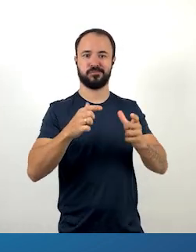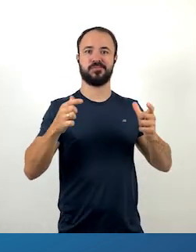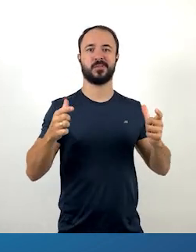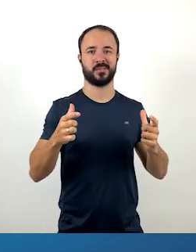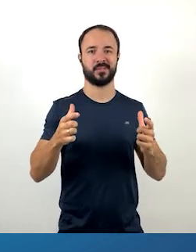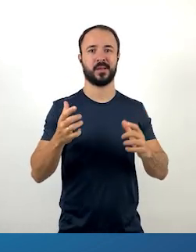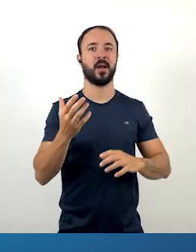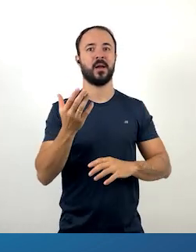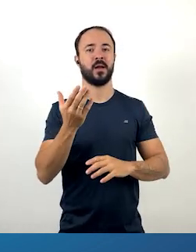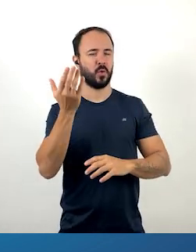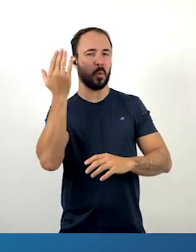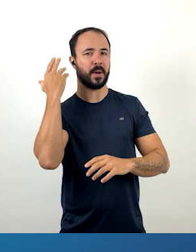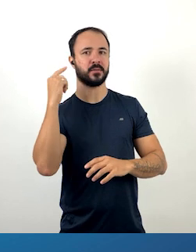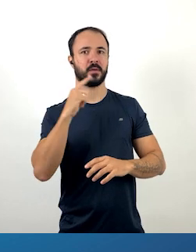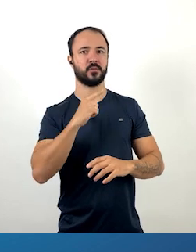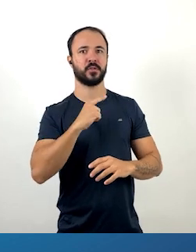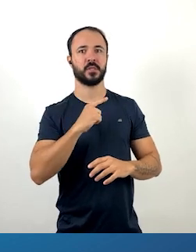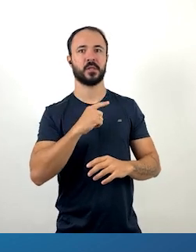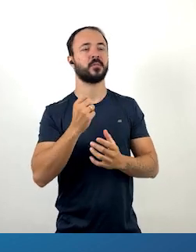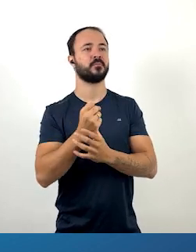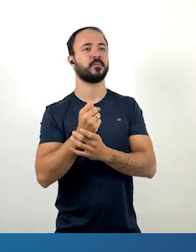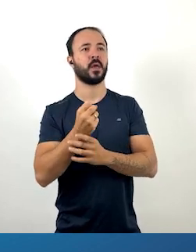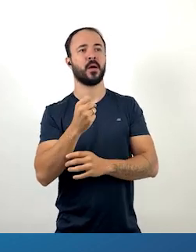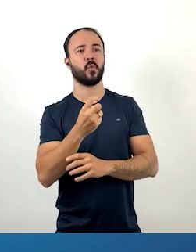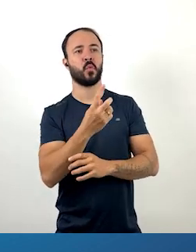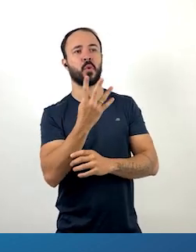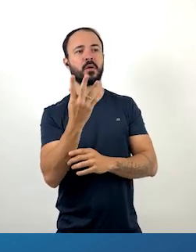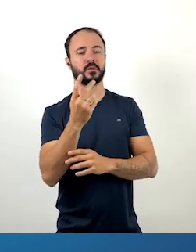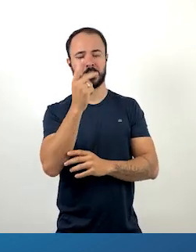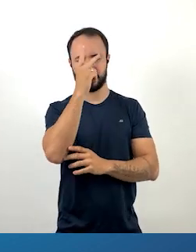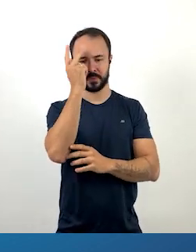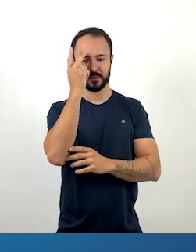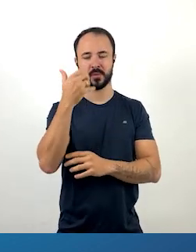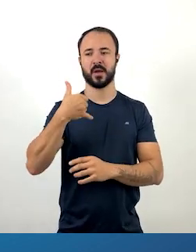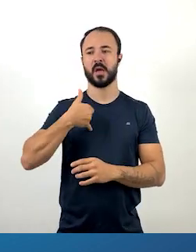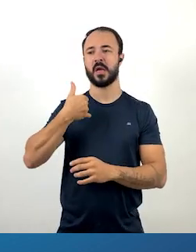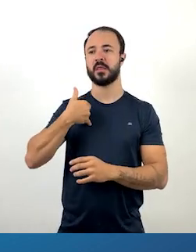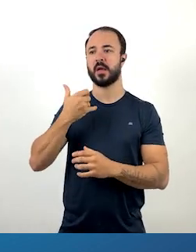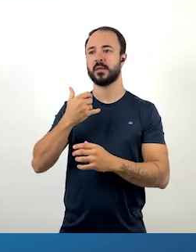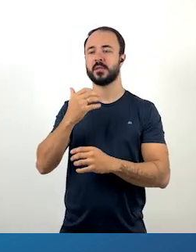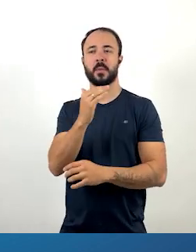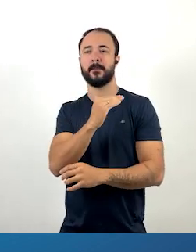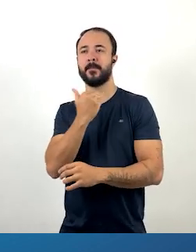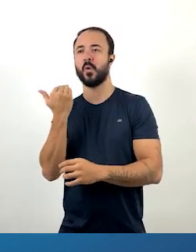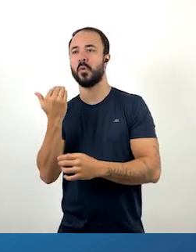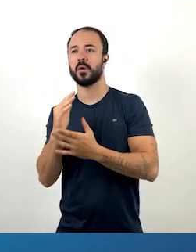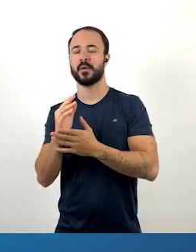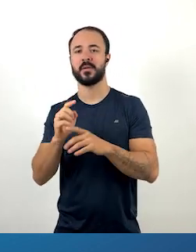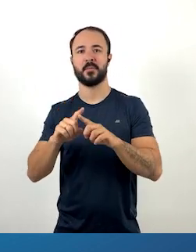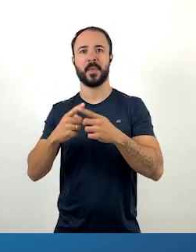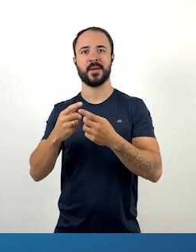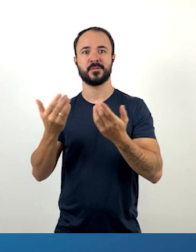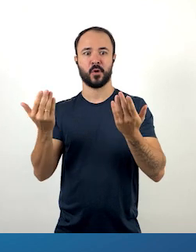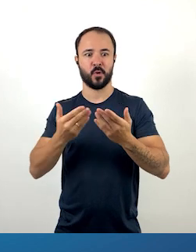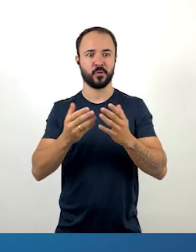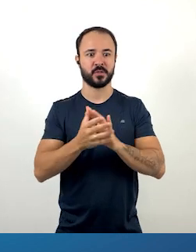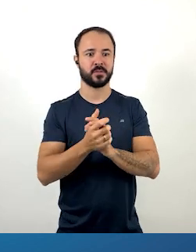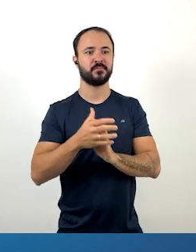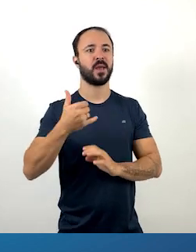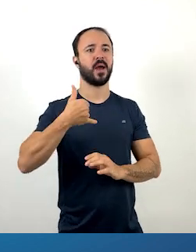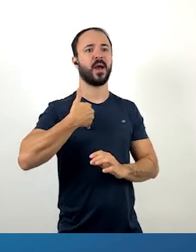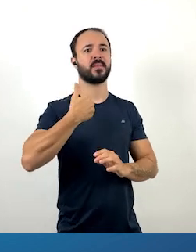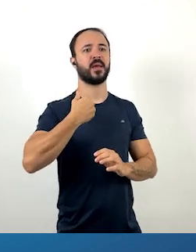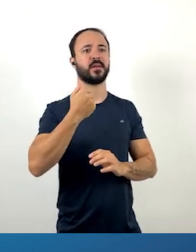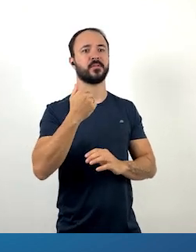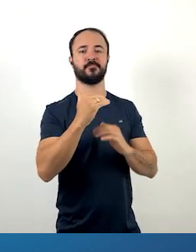também uma alta taxa de mortalidade, muito referente a algumas doenças que existiam e não tinham tratamento. Hoje nós temos uma alta